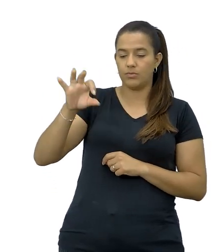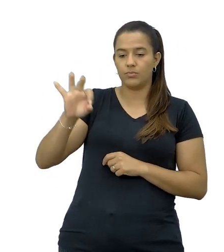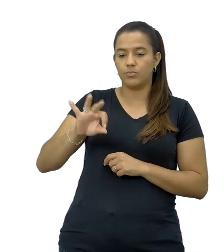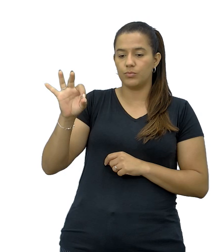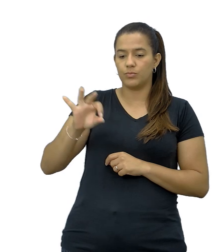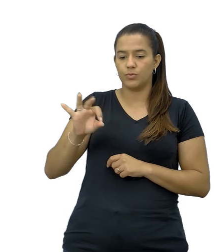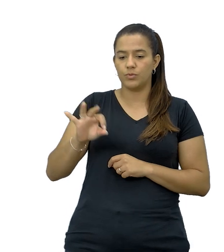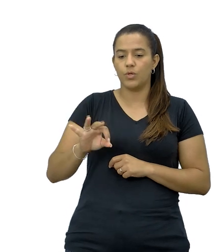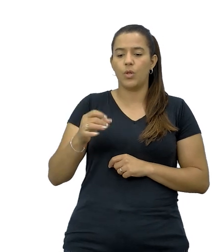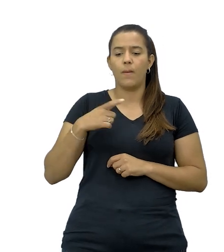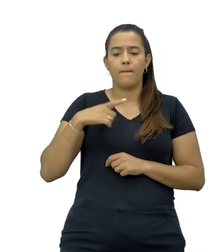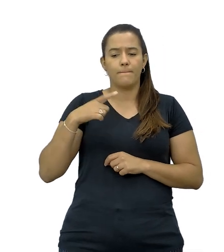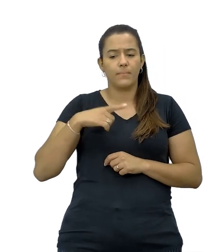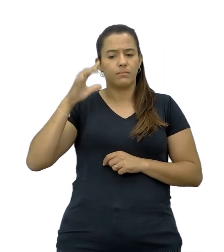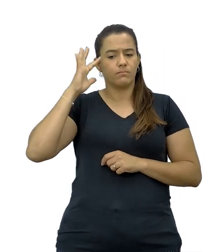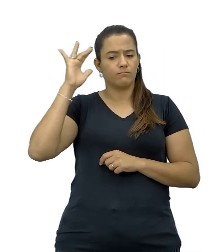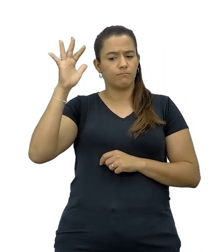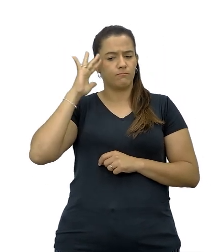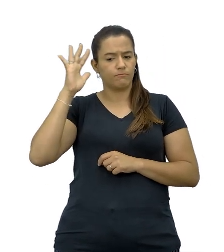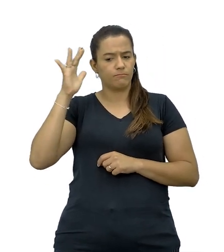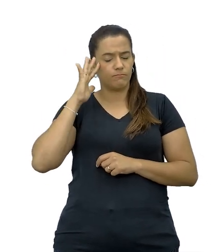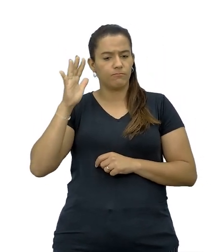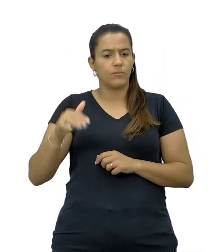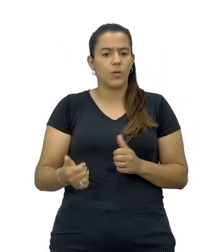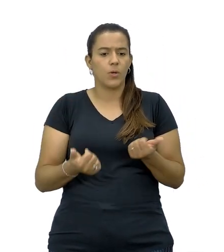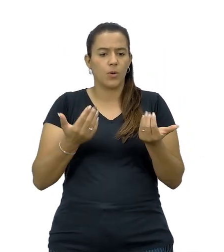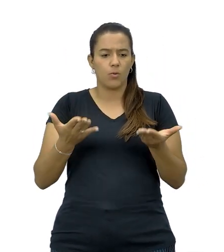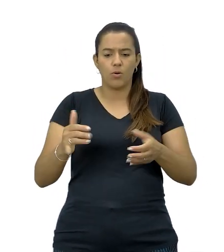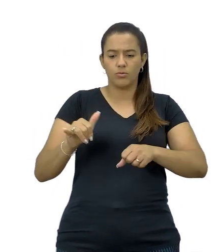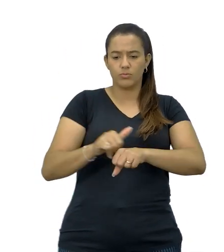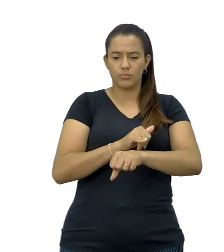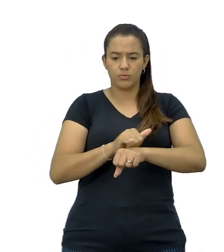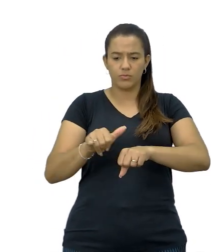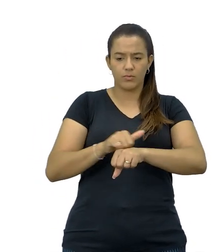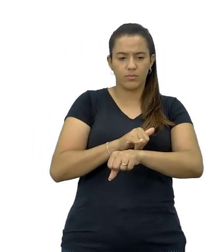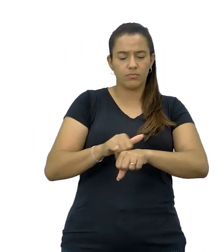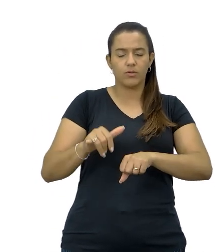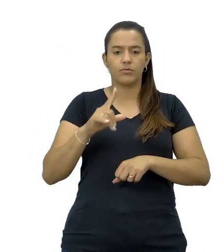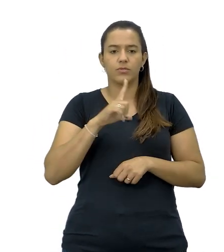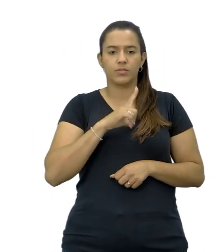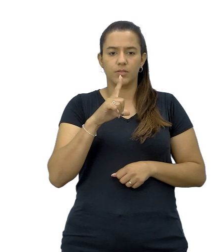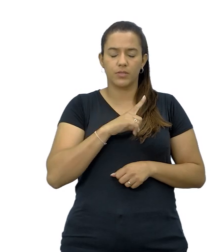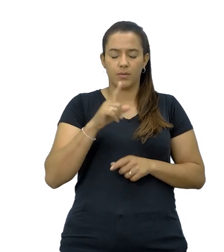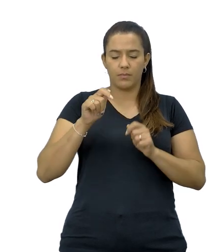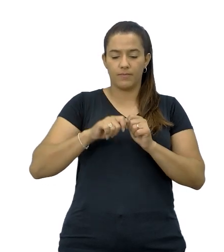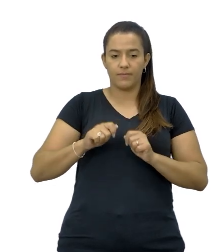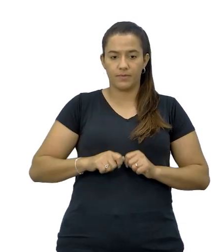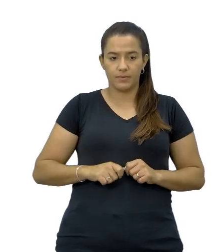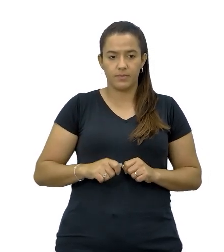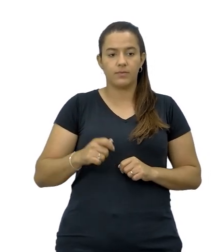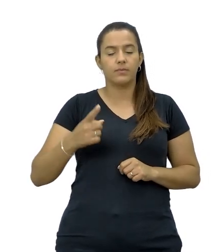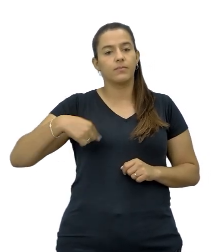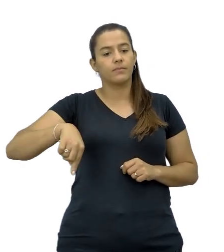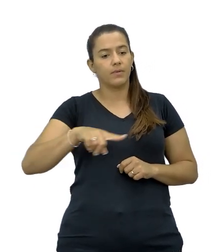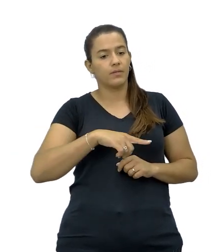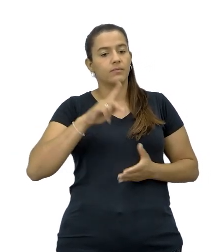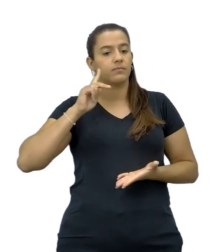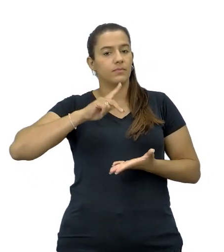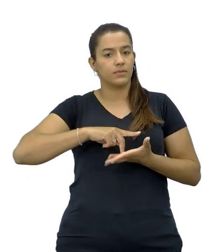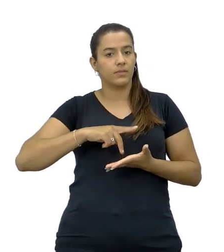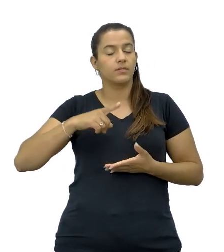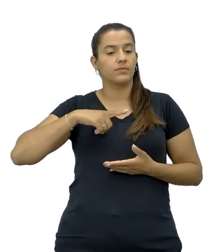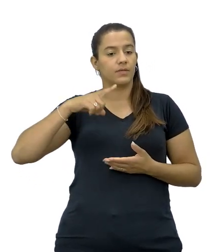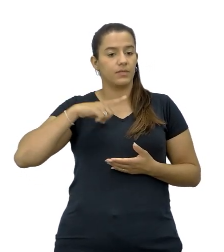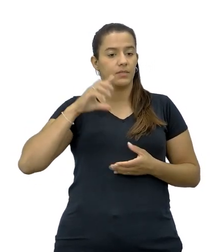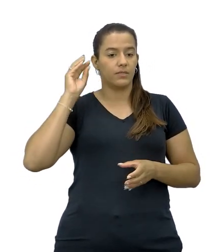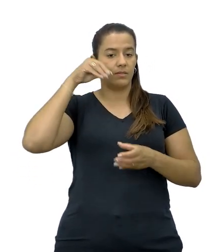valorizar, mas sim repensar em quais estratégias pedagógicas eu terei de fazer para essa realidade que eu vou ter na minha